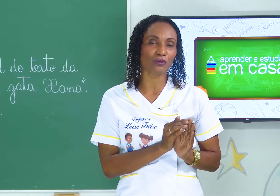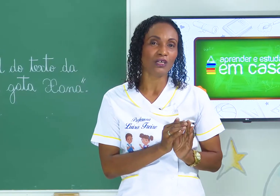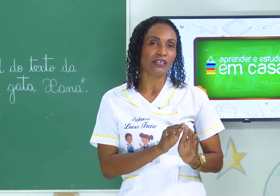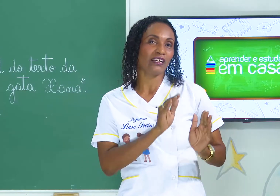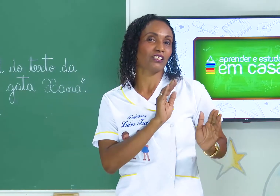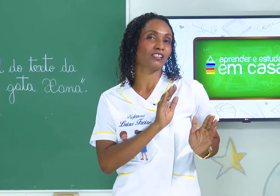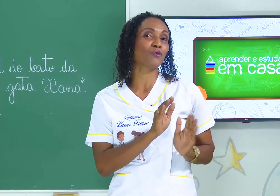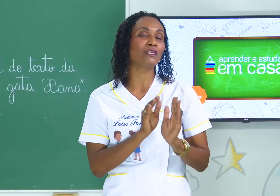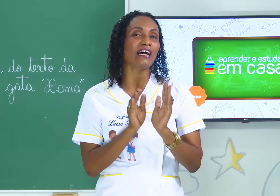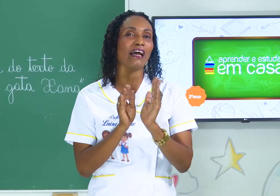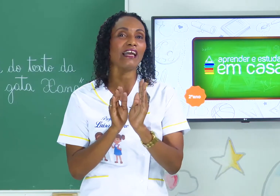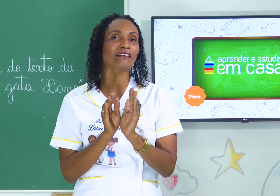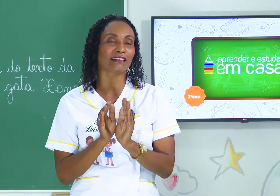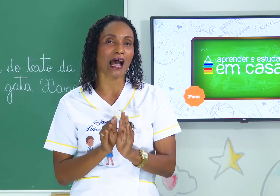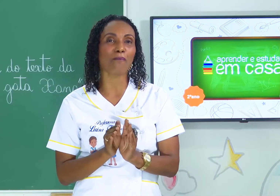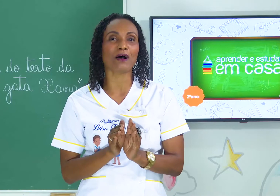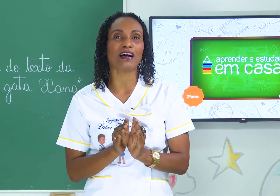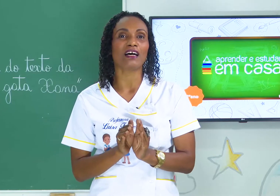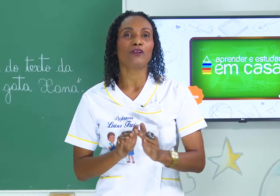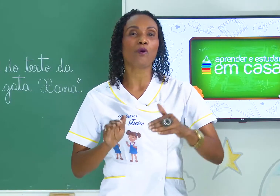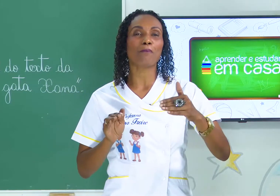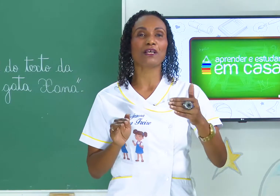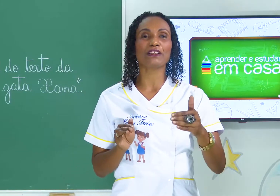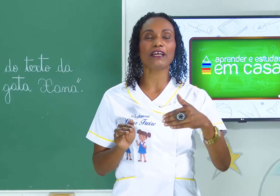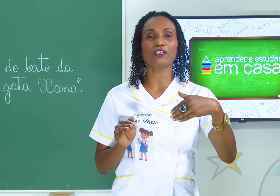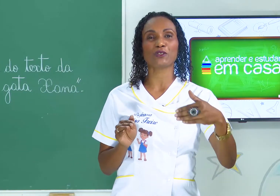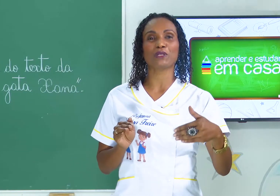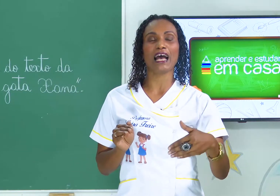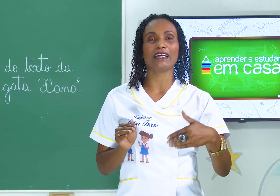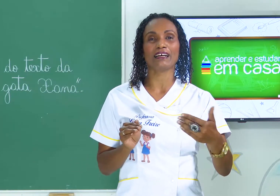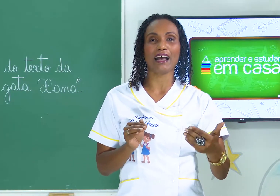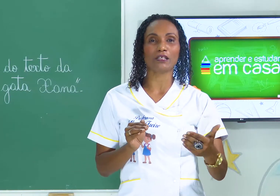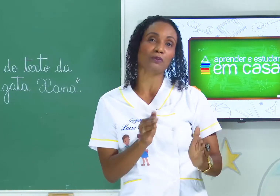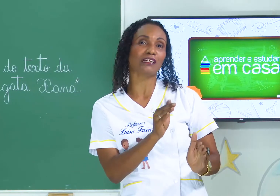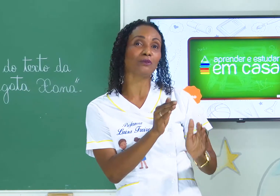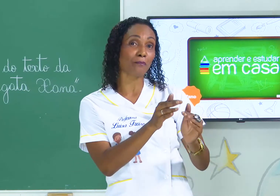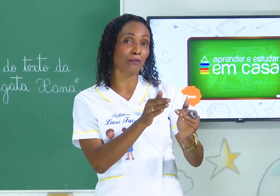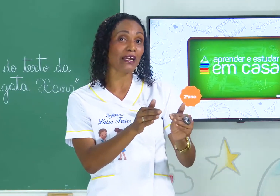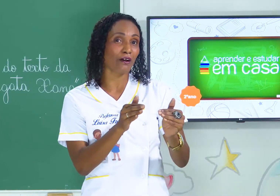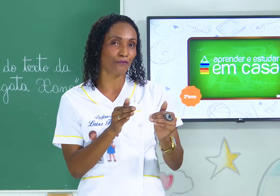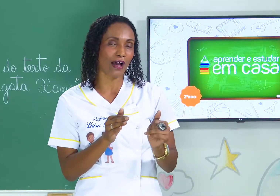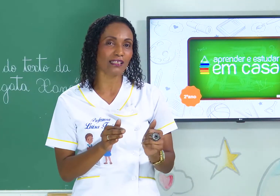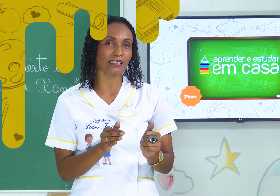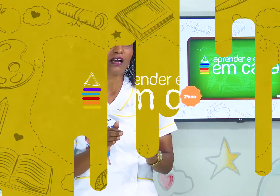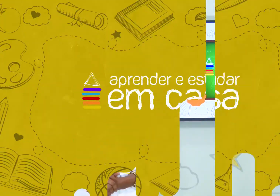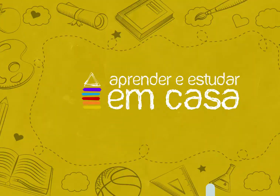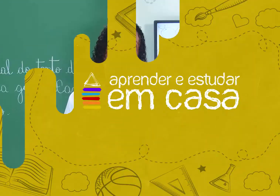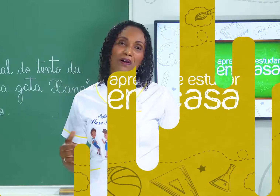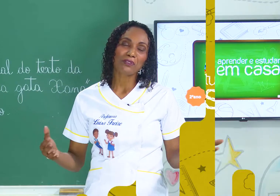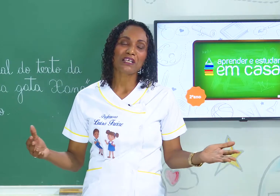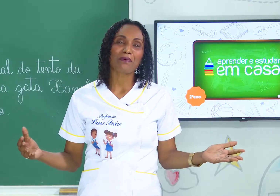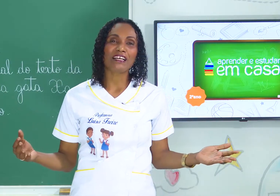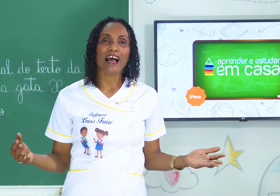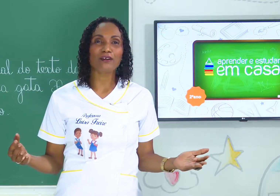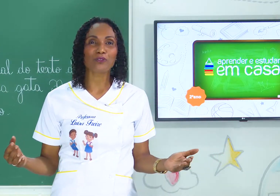contexto nesta segunda etapa no aprender estudar em casa portanto da primeira fase